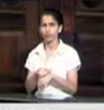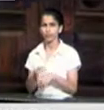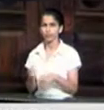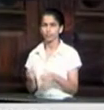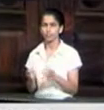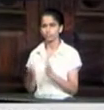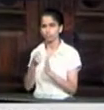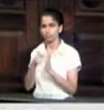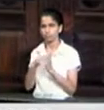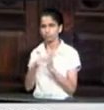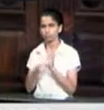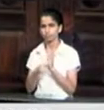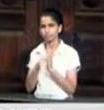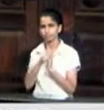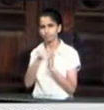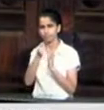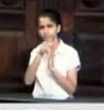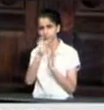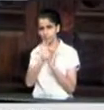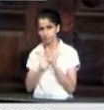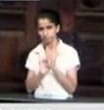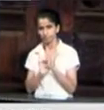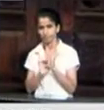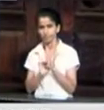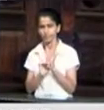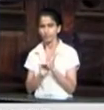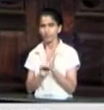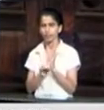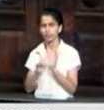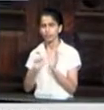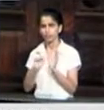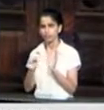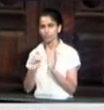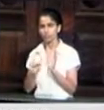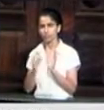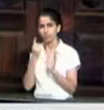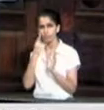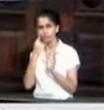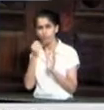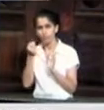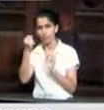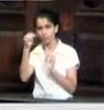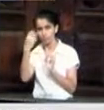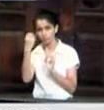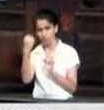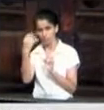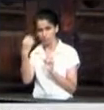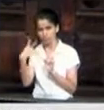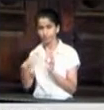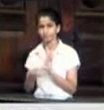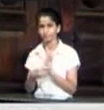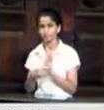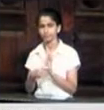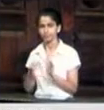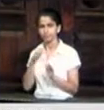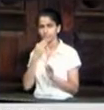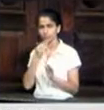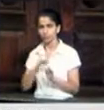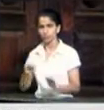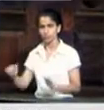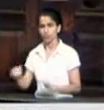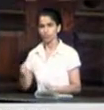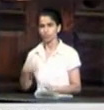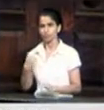deste texto, e se Vossa Excelência tiver acesso às fotos que tenho, crianças de